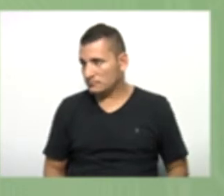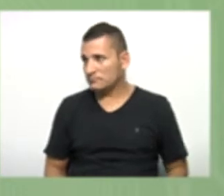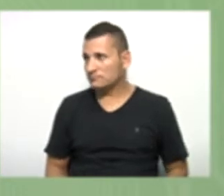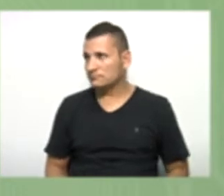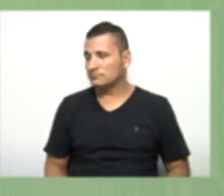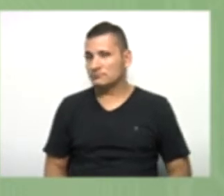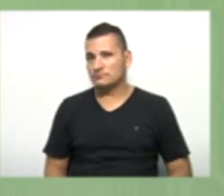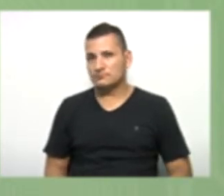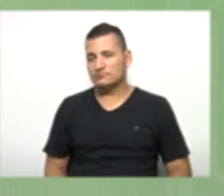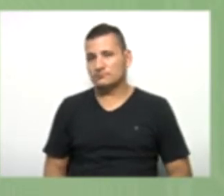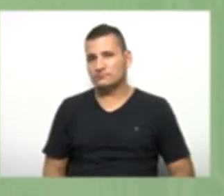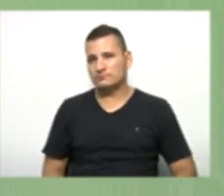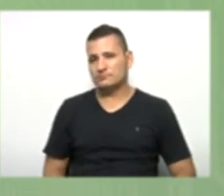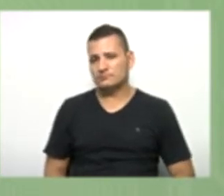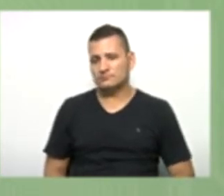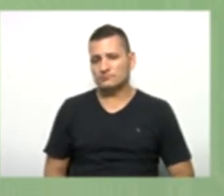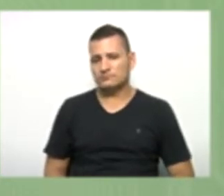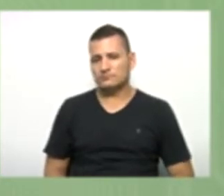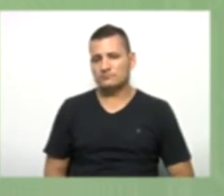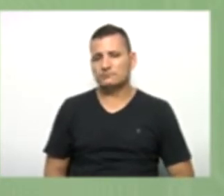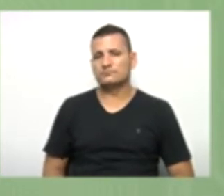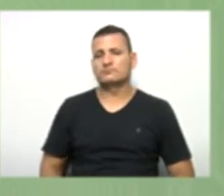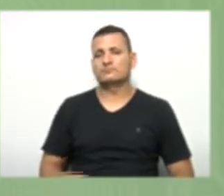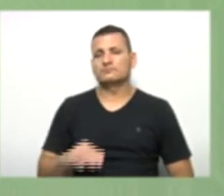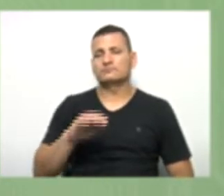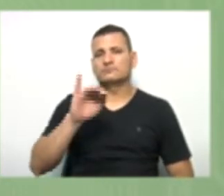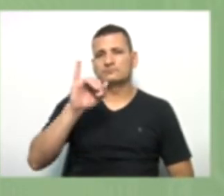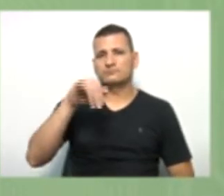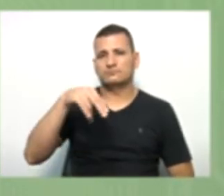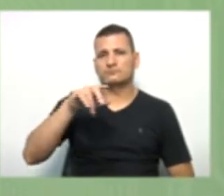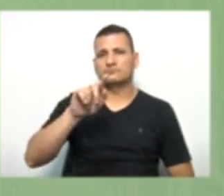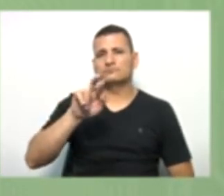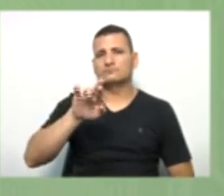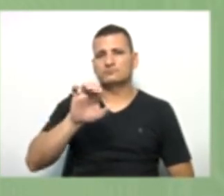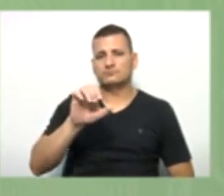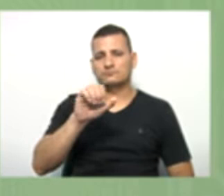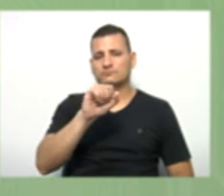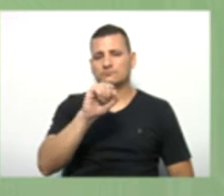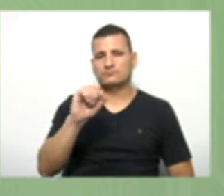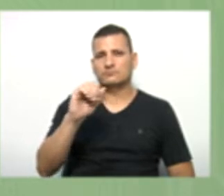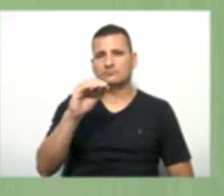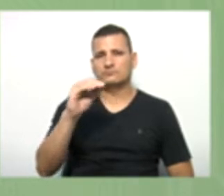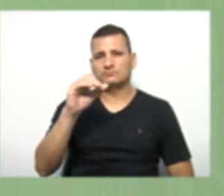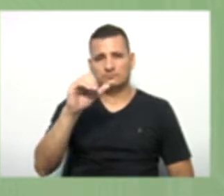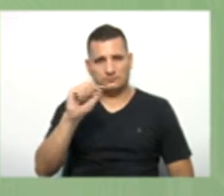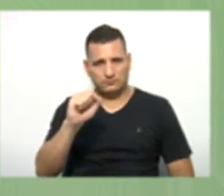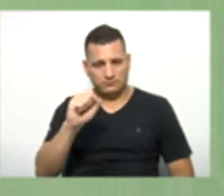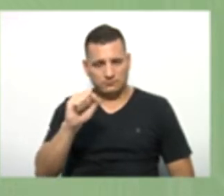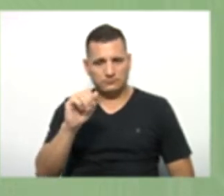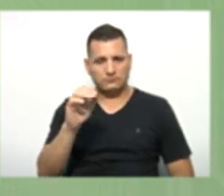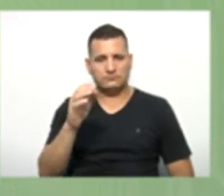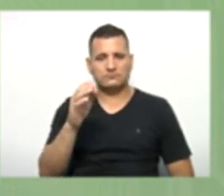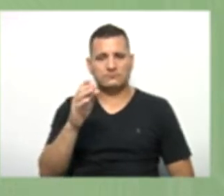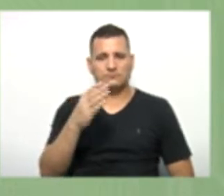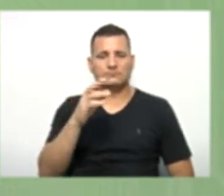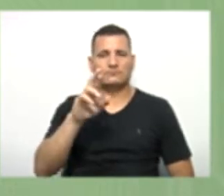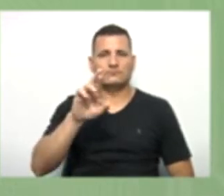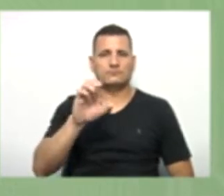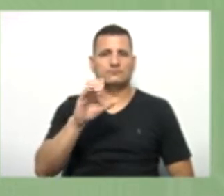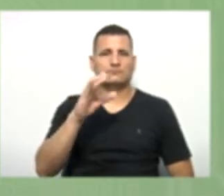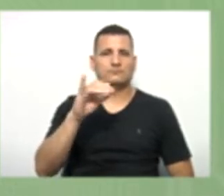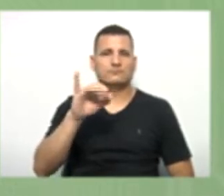também no plano de conta os ingressos, que são as receitas. Então, nós temos os ingressos,